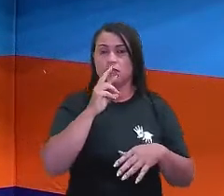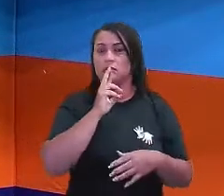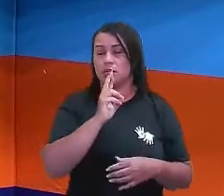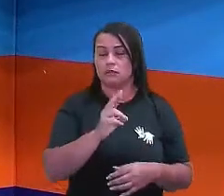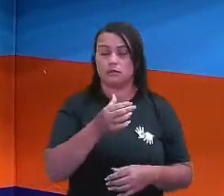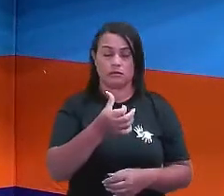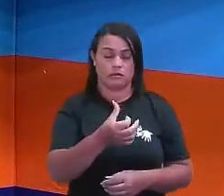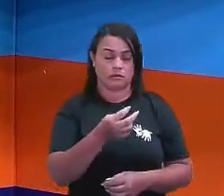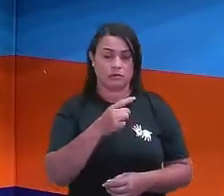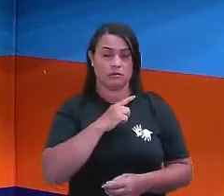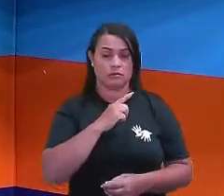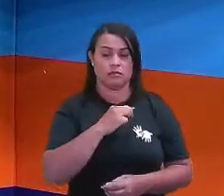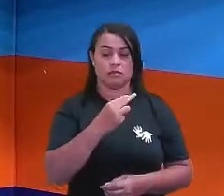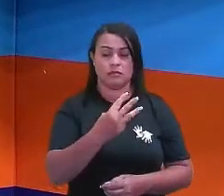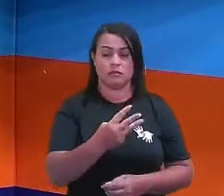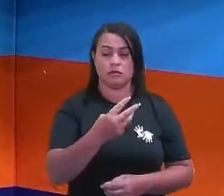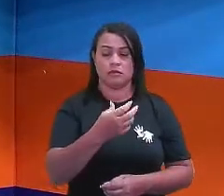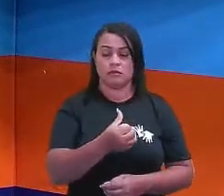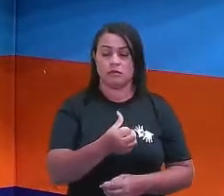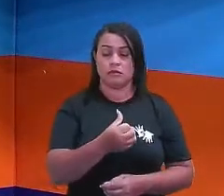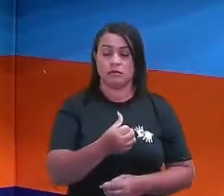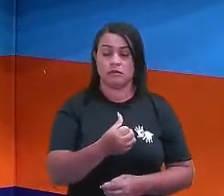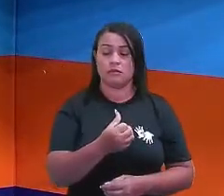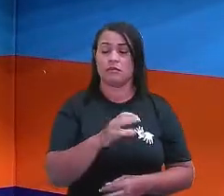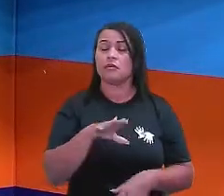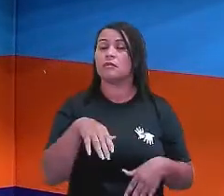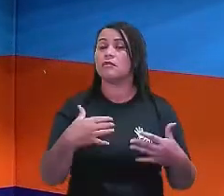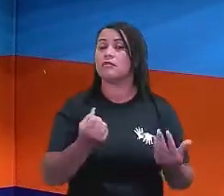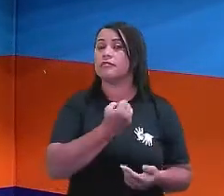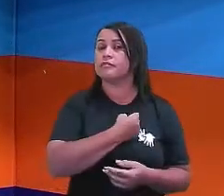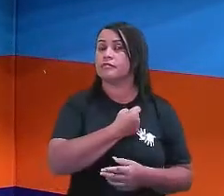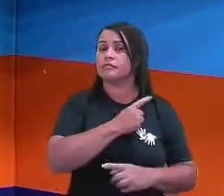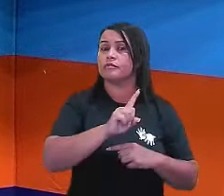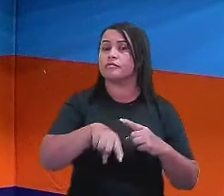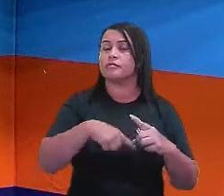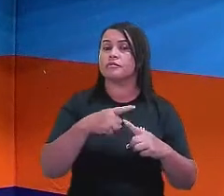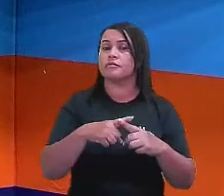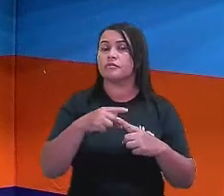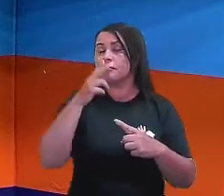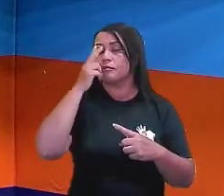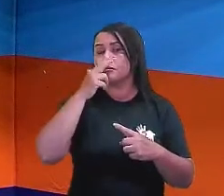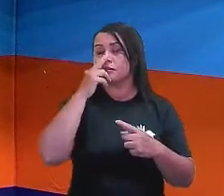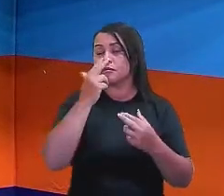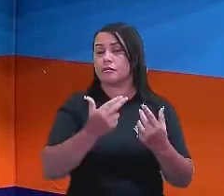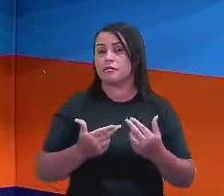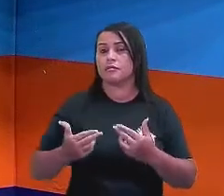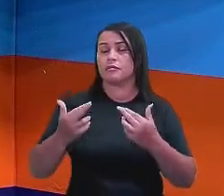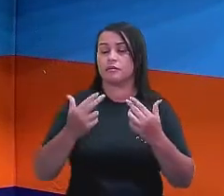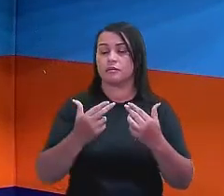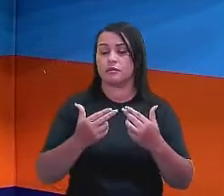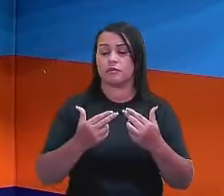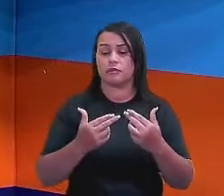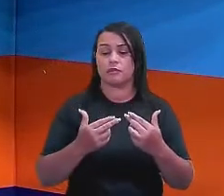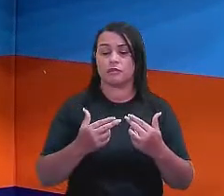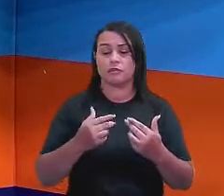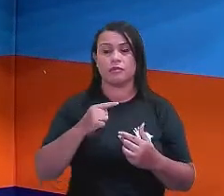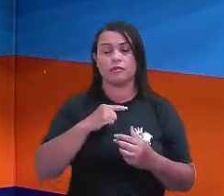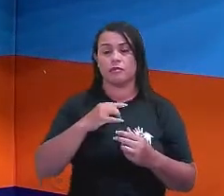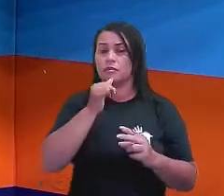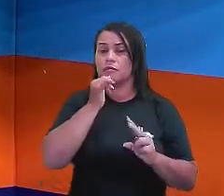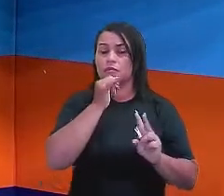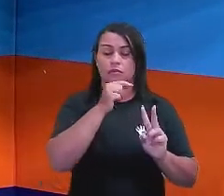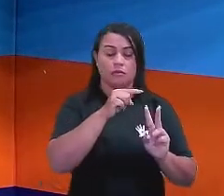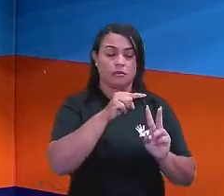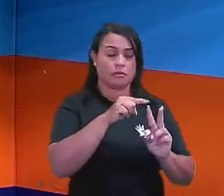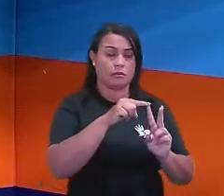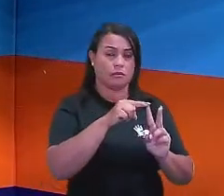em 36. Quem é que multiplicado a ele mesmo vai dar 36? 36 é um quadrado perfeito, né? Se eu tiro a raiz quadrada